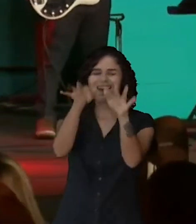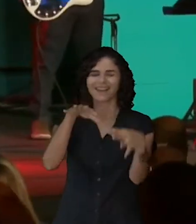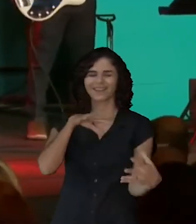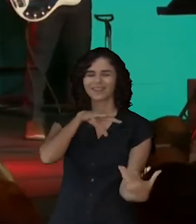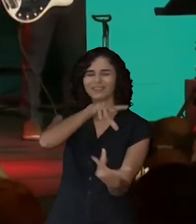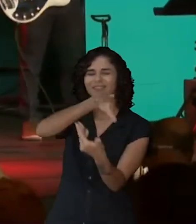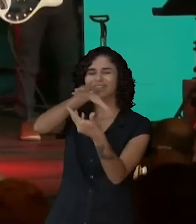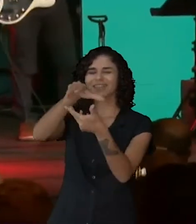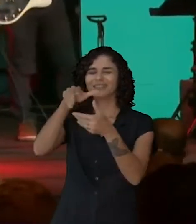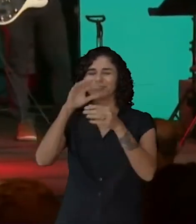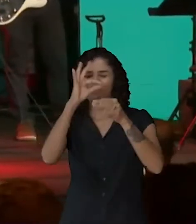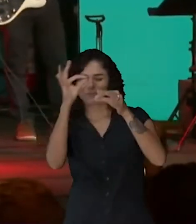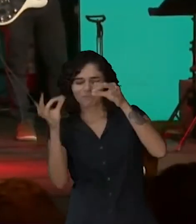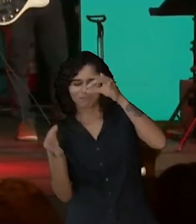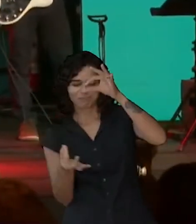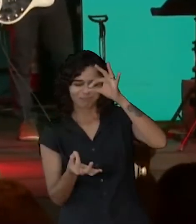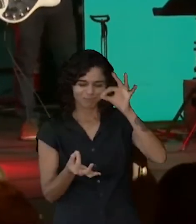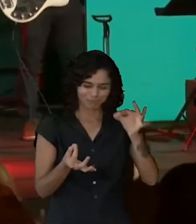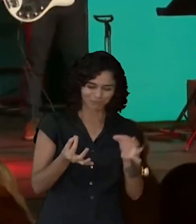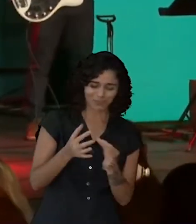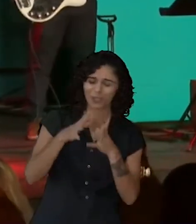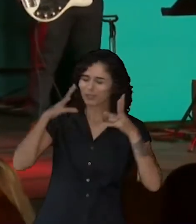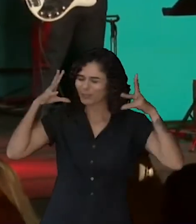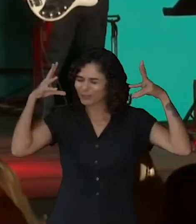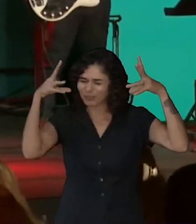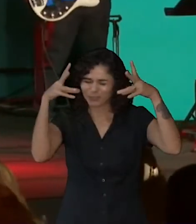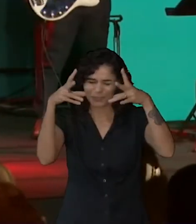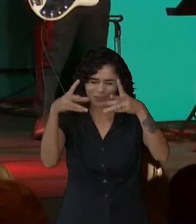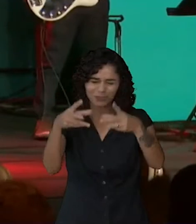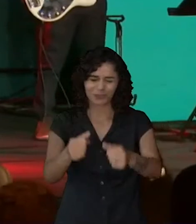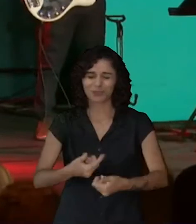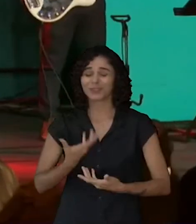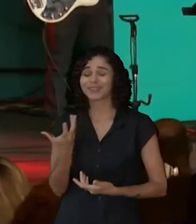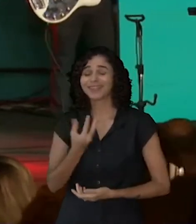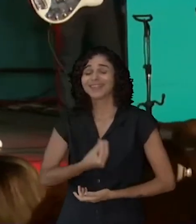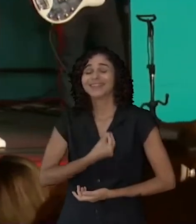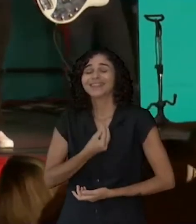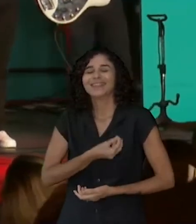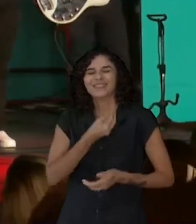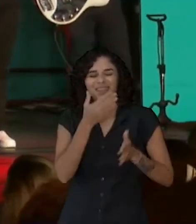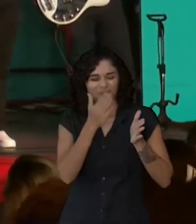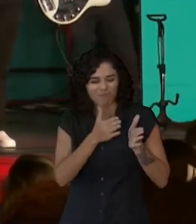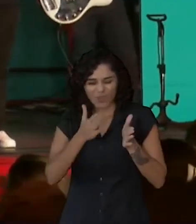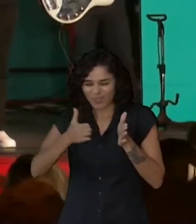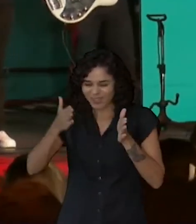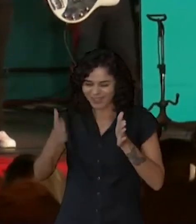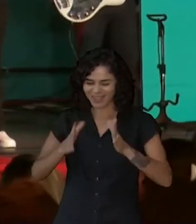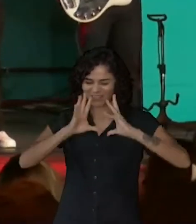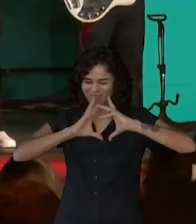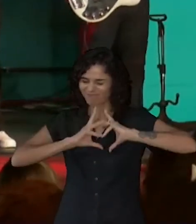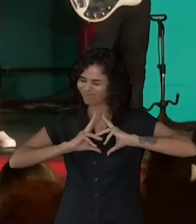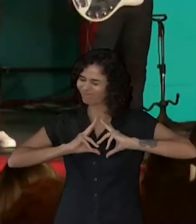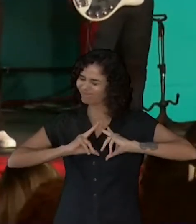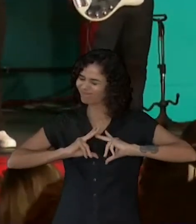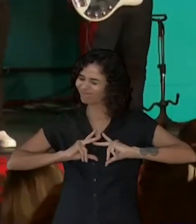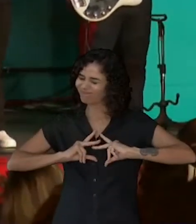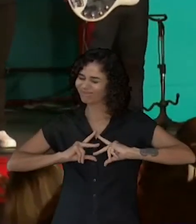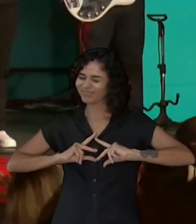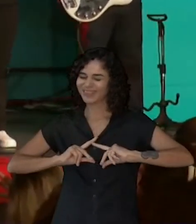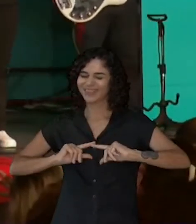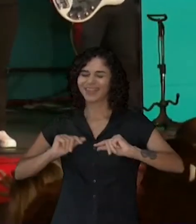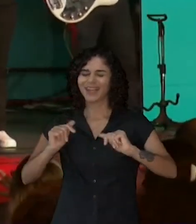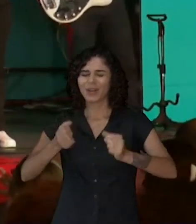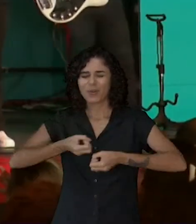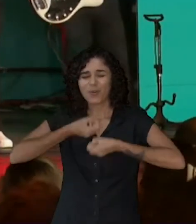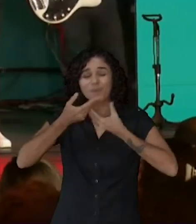estamos aqui para viver um verdadeiro processo de purificação. Nós confessamos